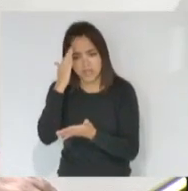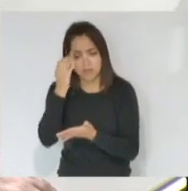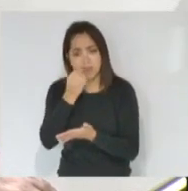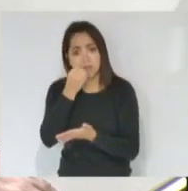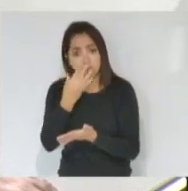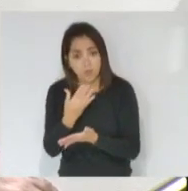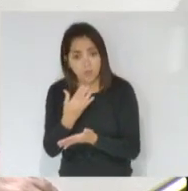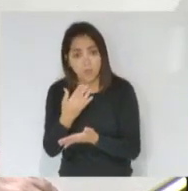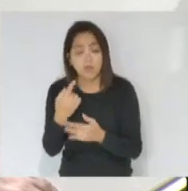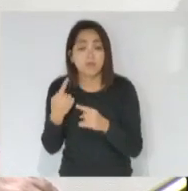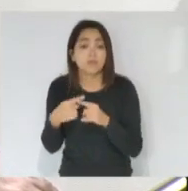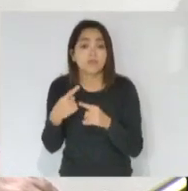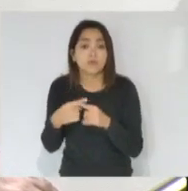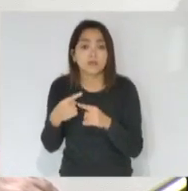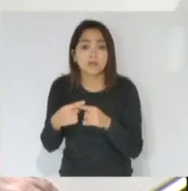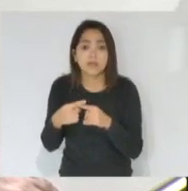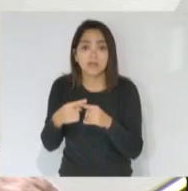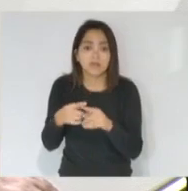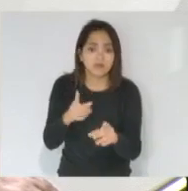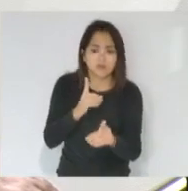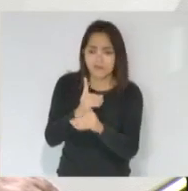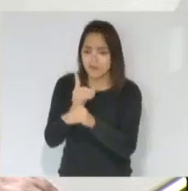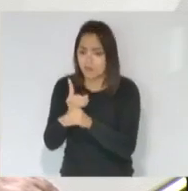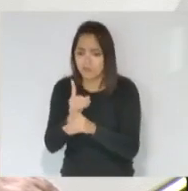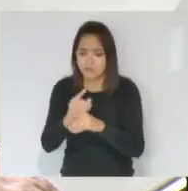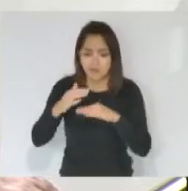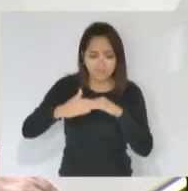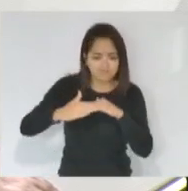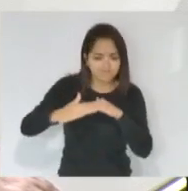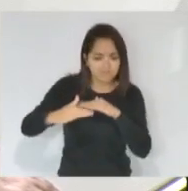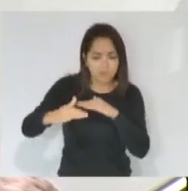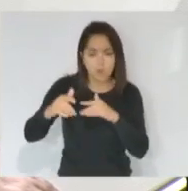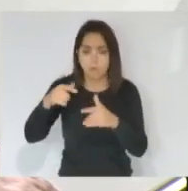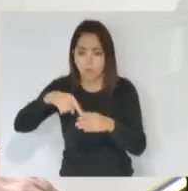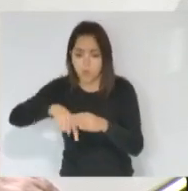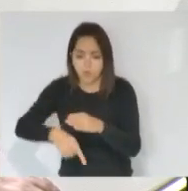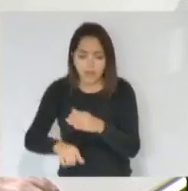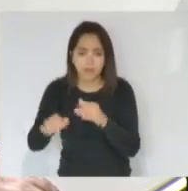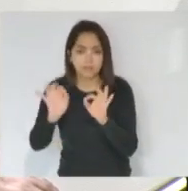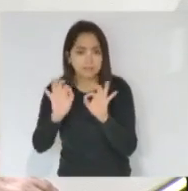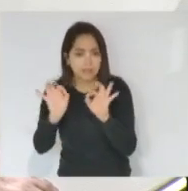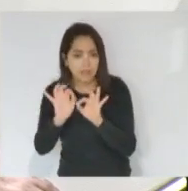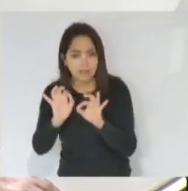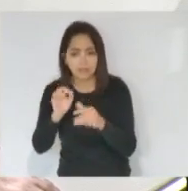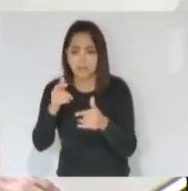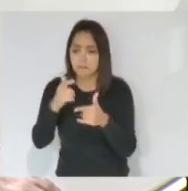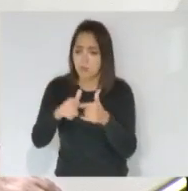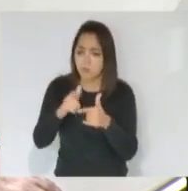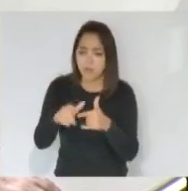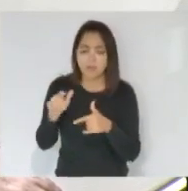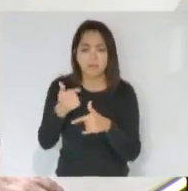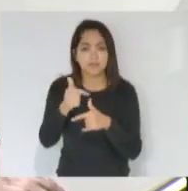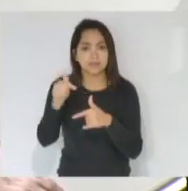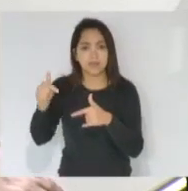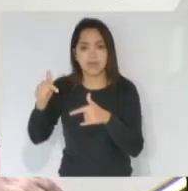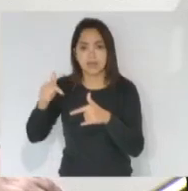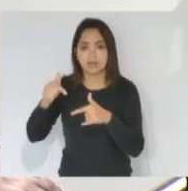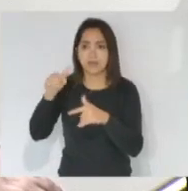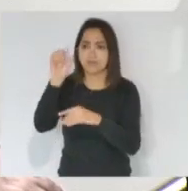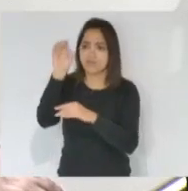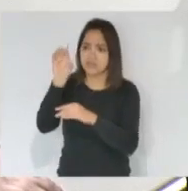que não vai encontrar surpresa pela frente, que não vai ter buraco, que vai ter uma rodovia bem